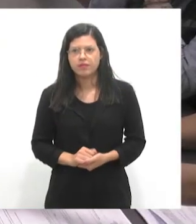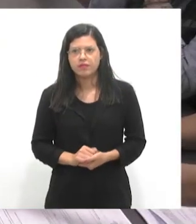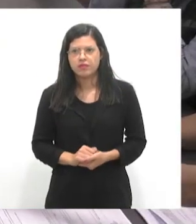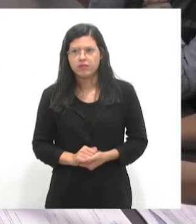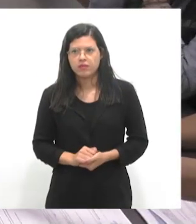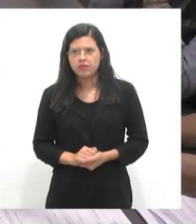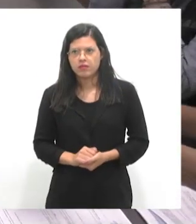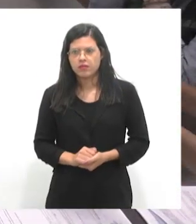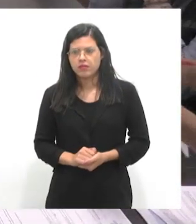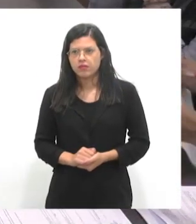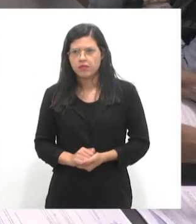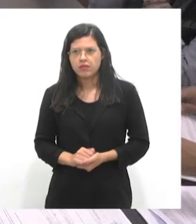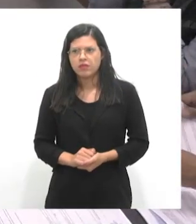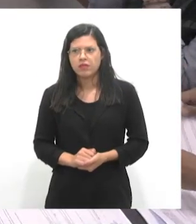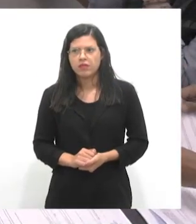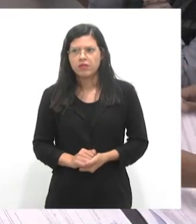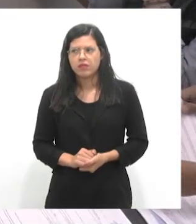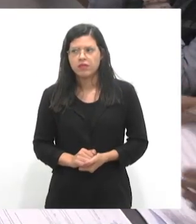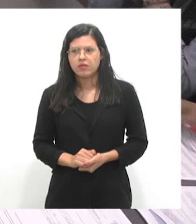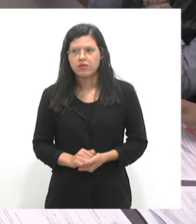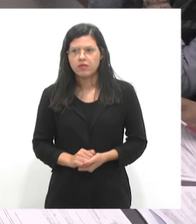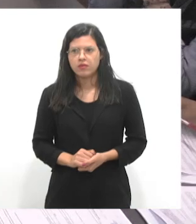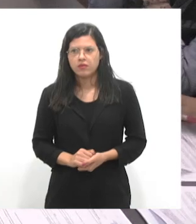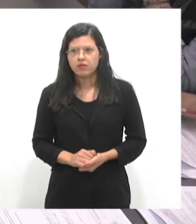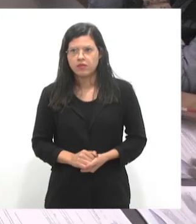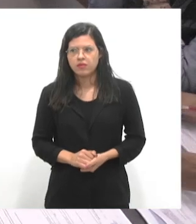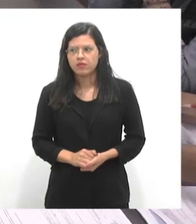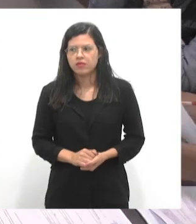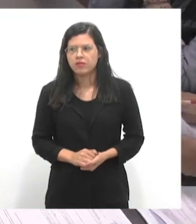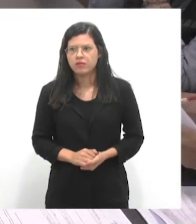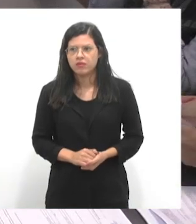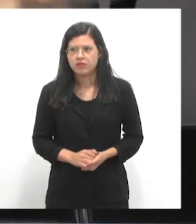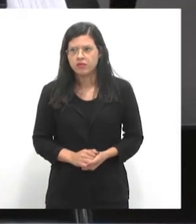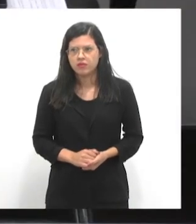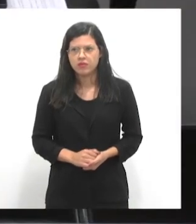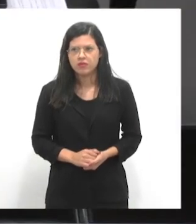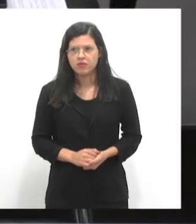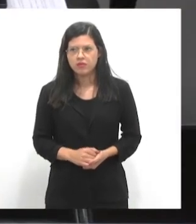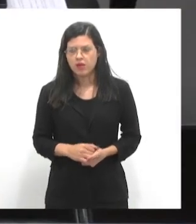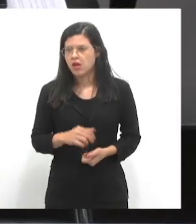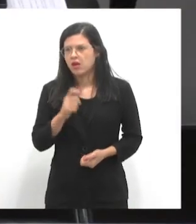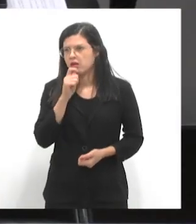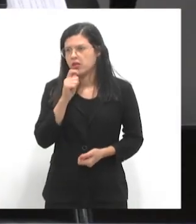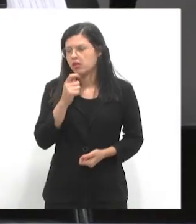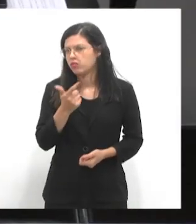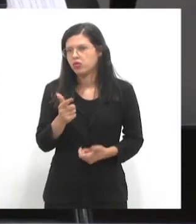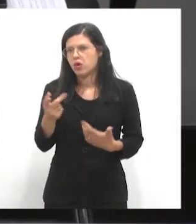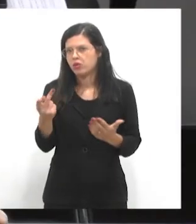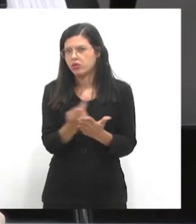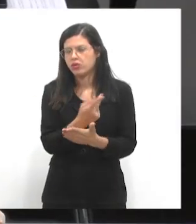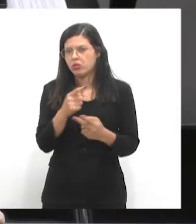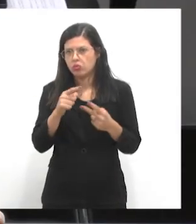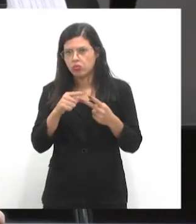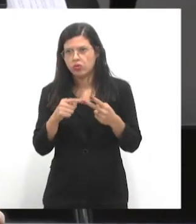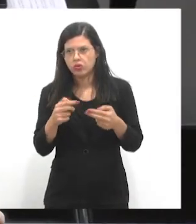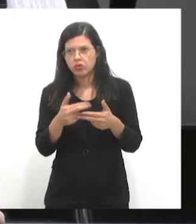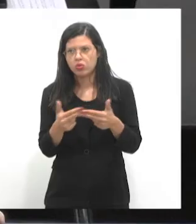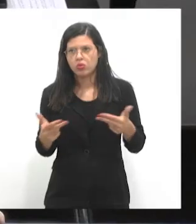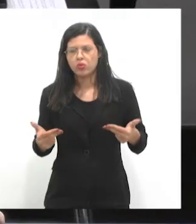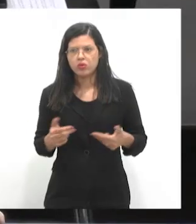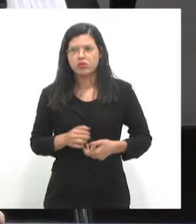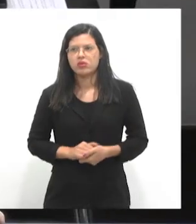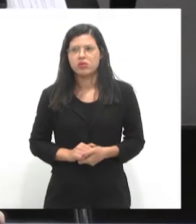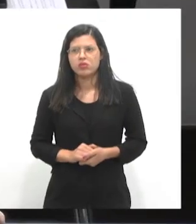eu ainda não tinha acontecido dois fatos novos. O